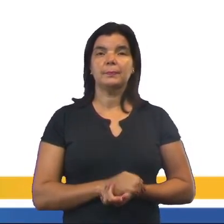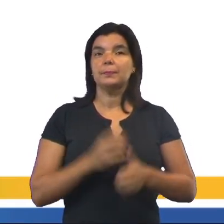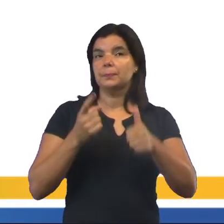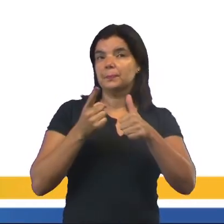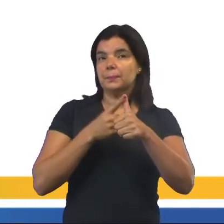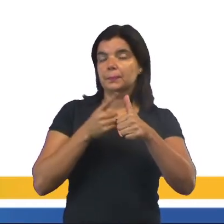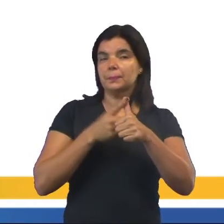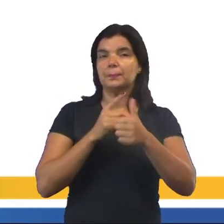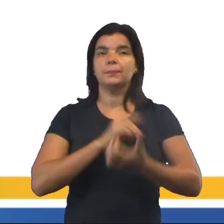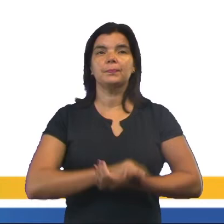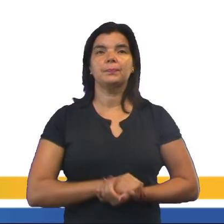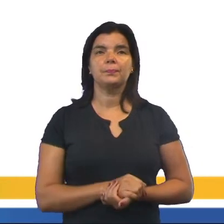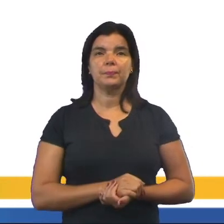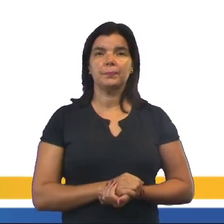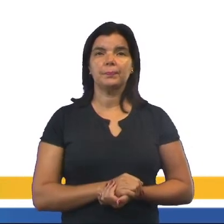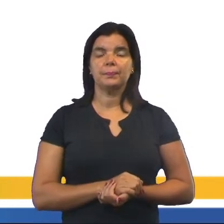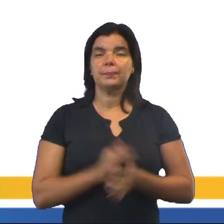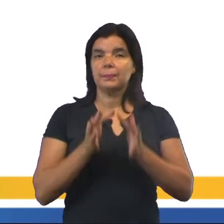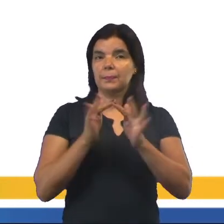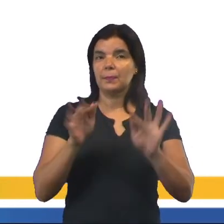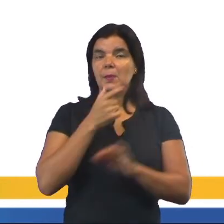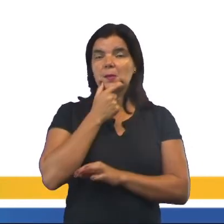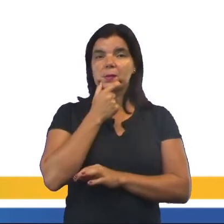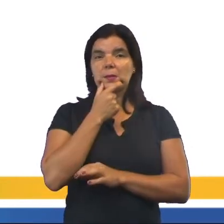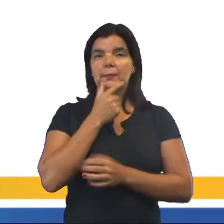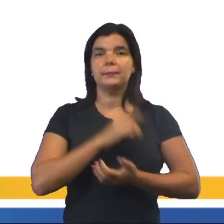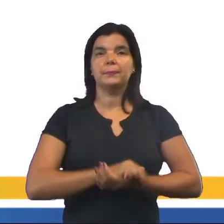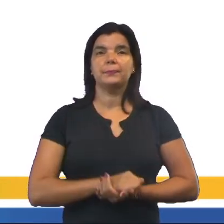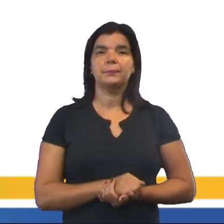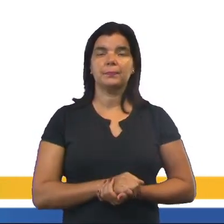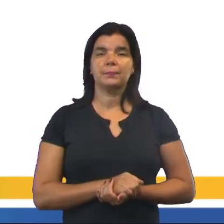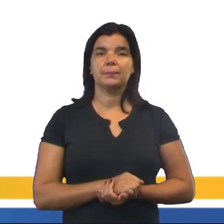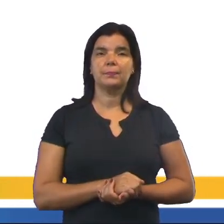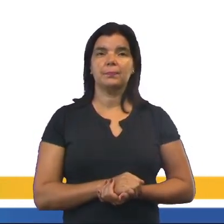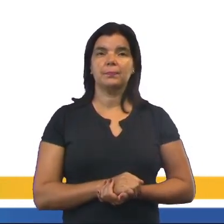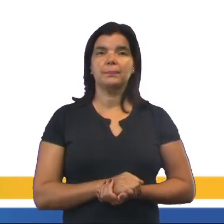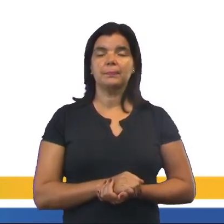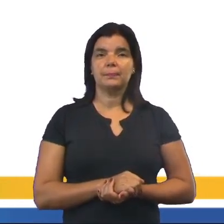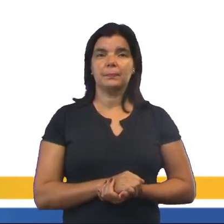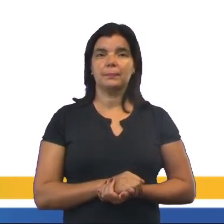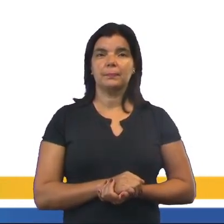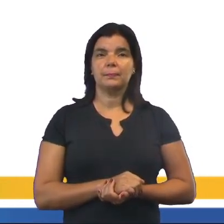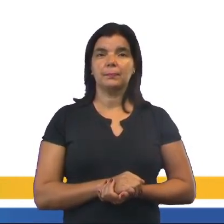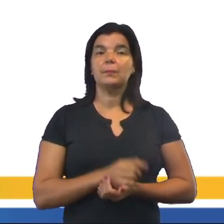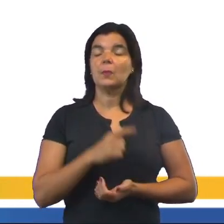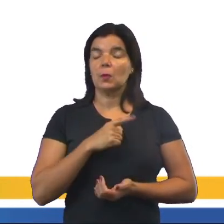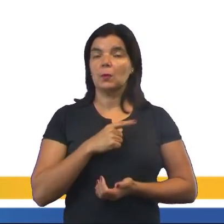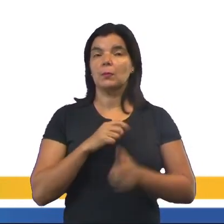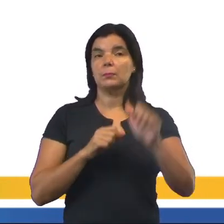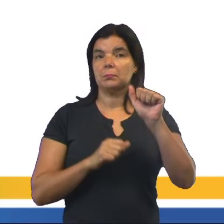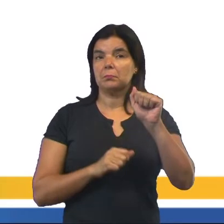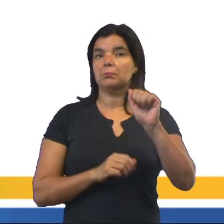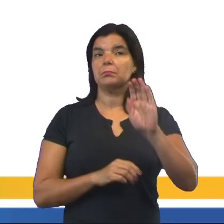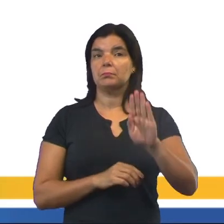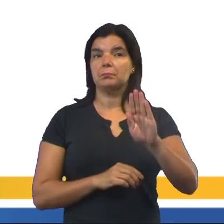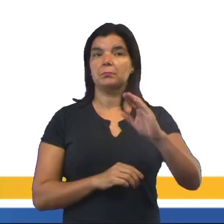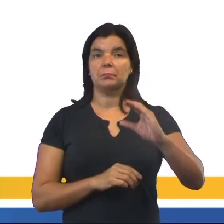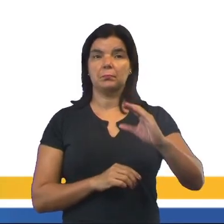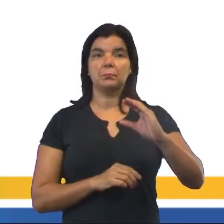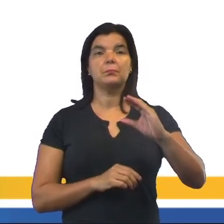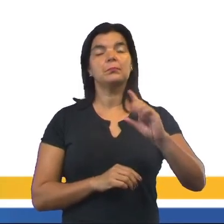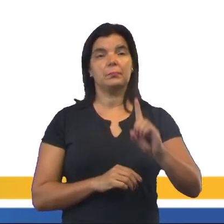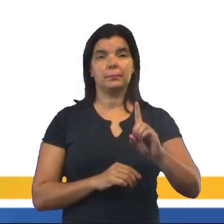A primeira diz o seguinte: I saw Carla. She looks great. E aí eu tenho umas opções: